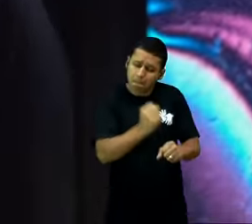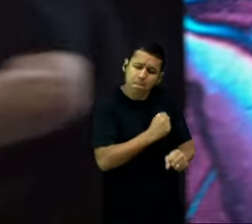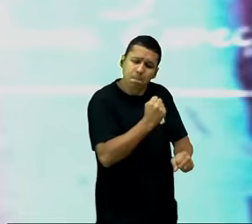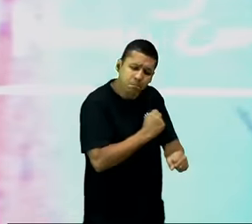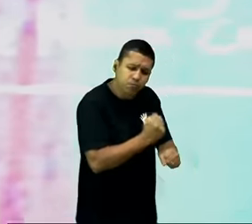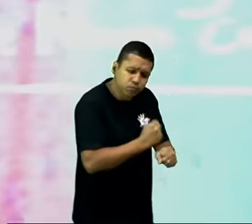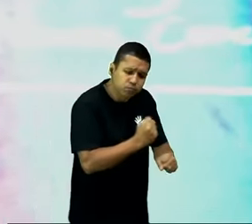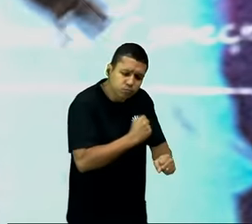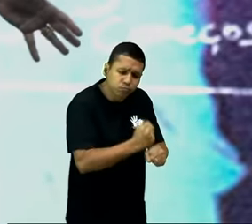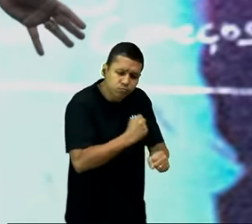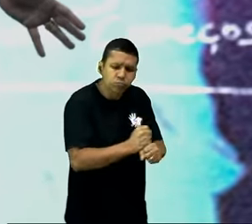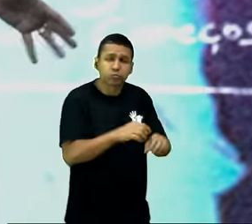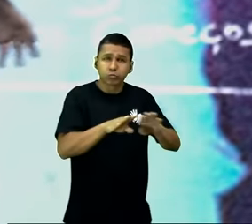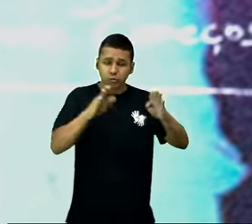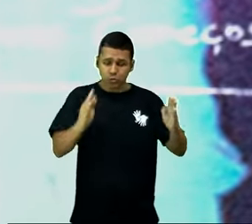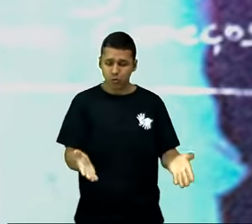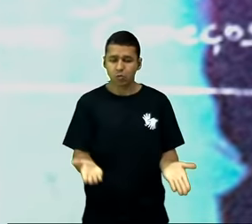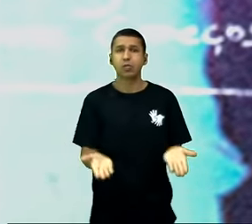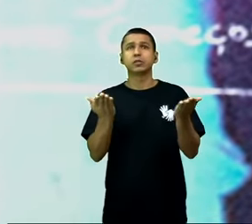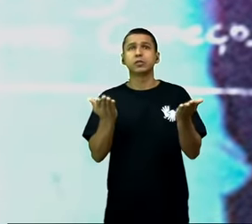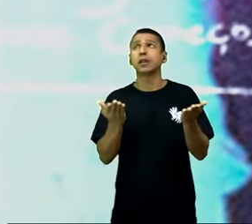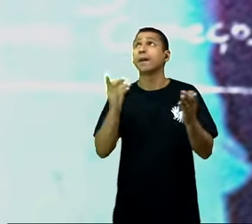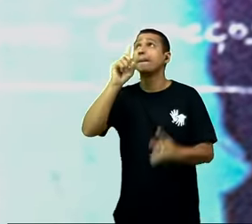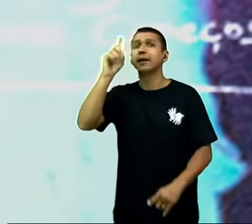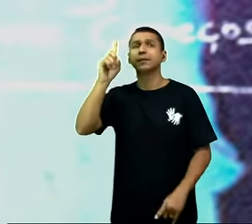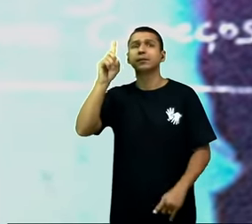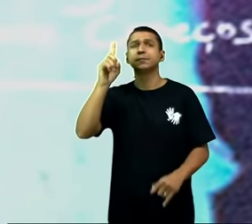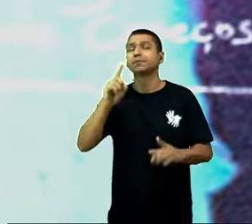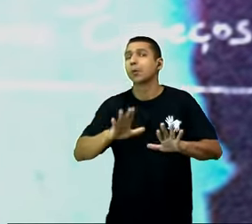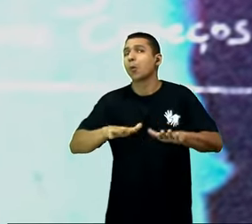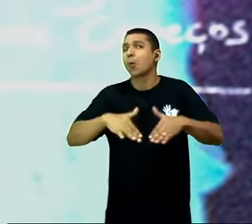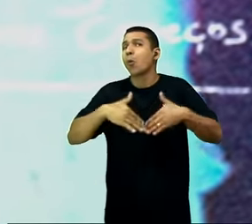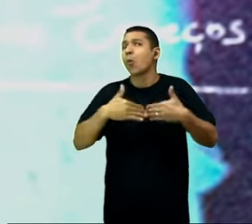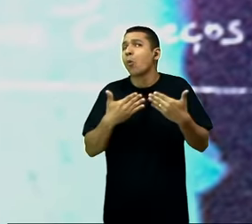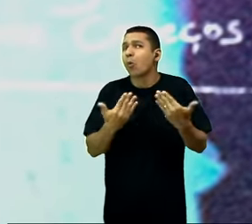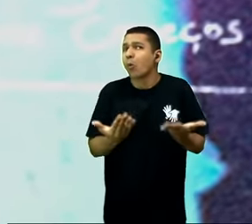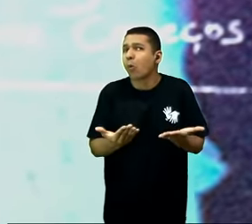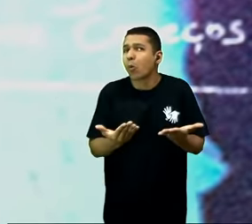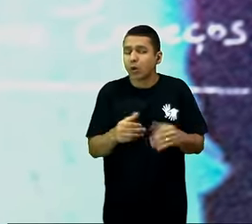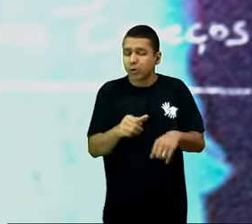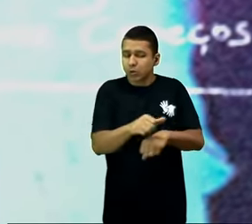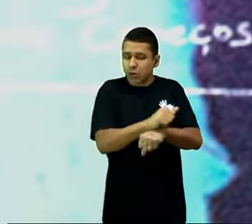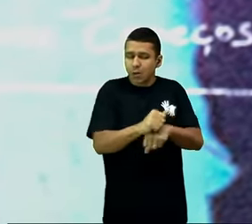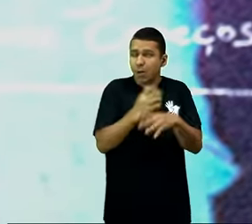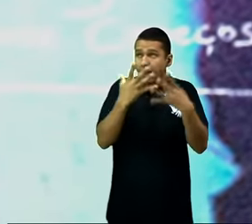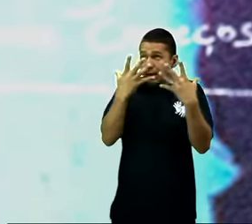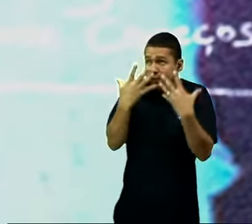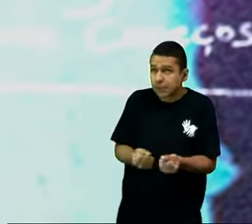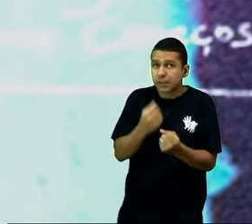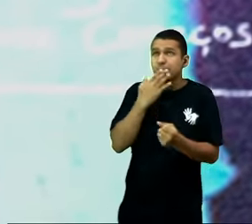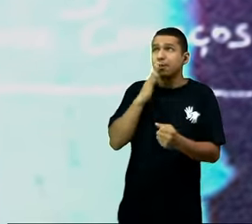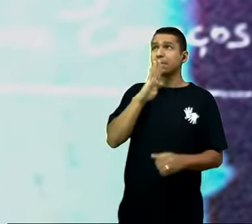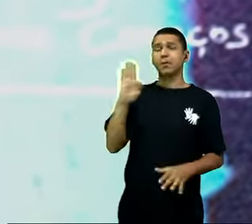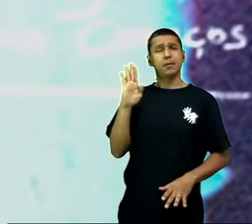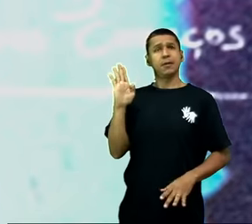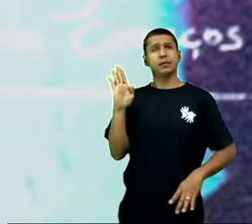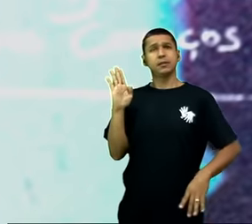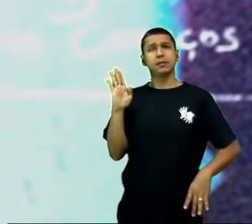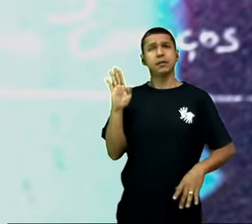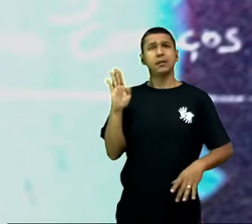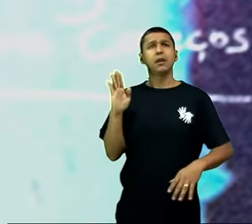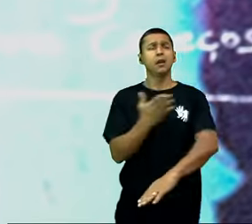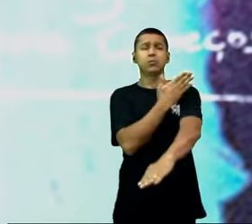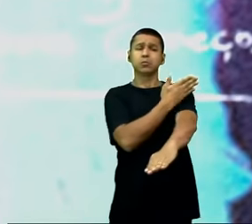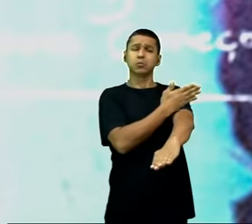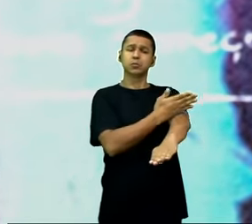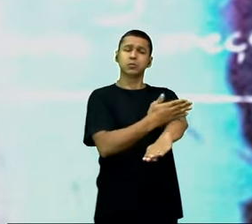Deus. Abraão, que é um homem de altares, quando recebe a promessa na mão, pega isso aqui, irmão, sabe o que ele faz? Ele relaxa, ele acostuma,